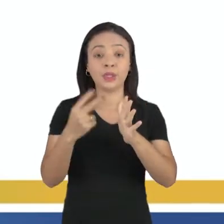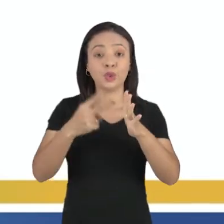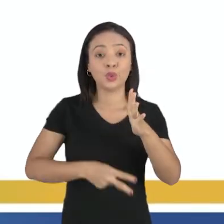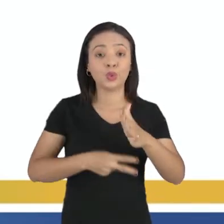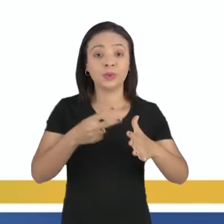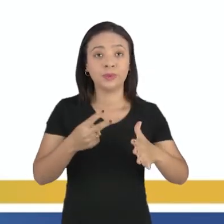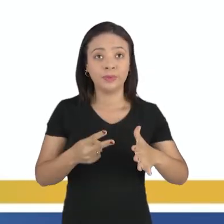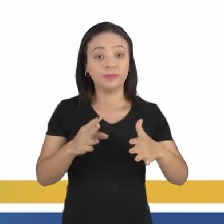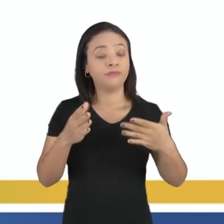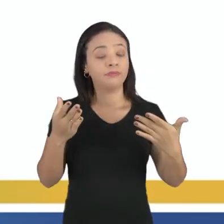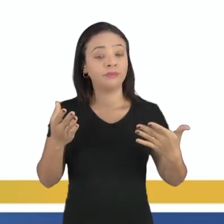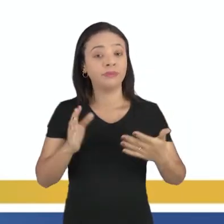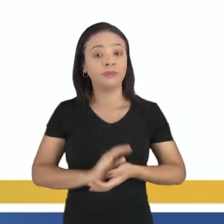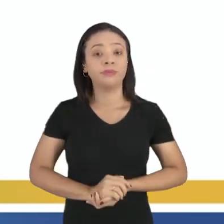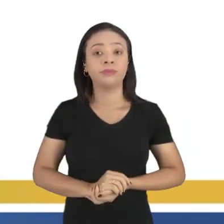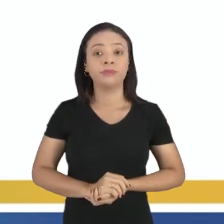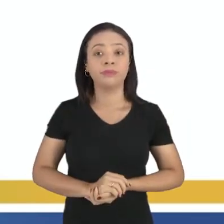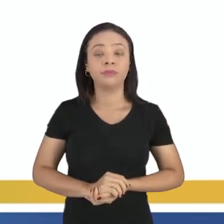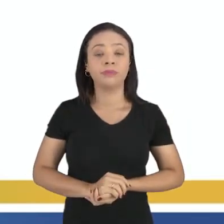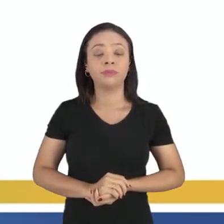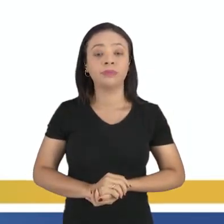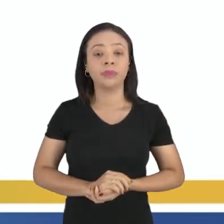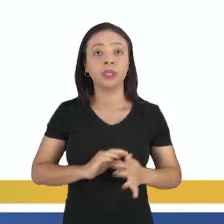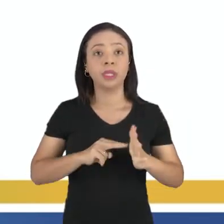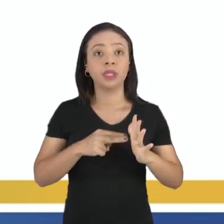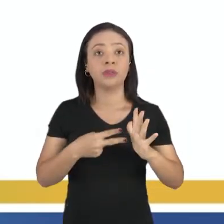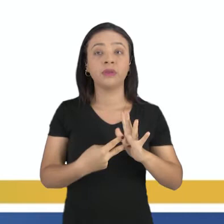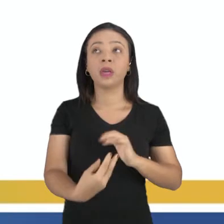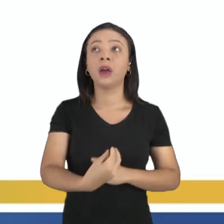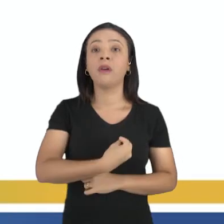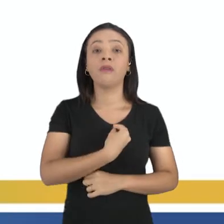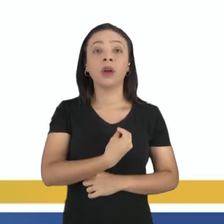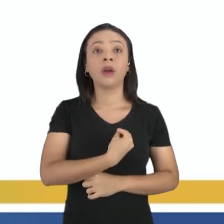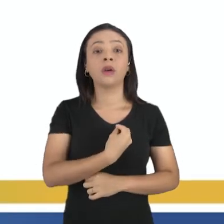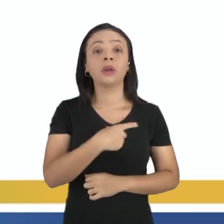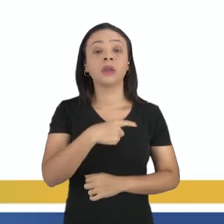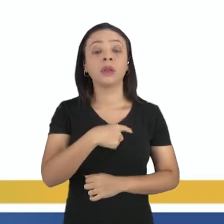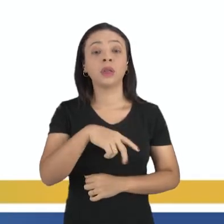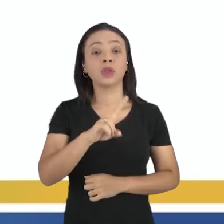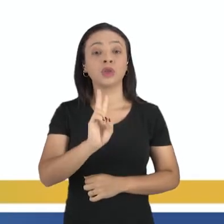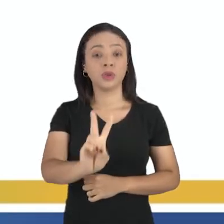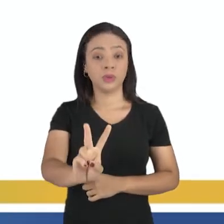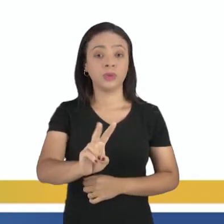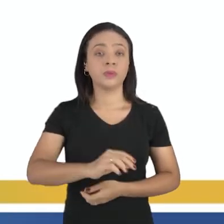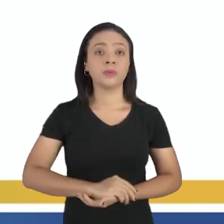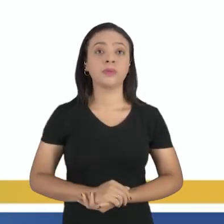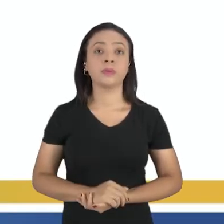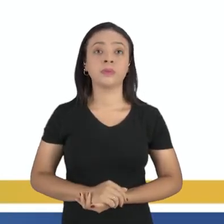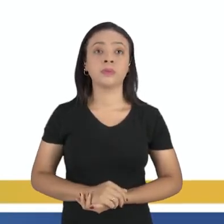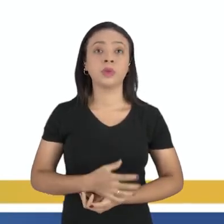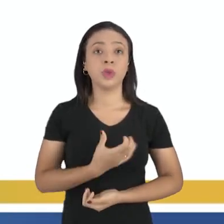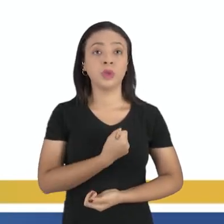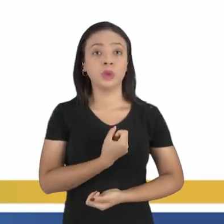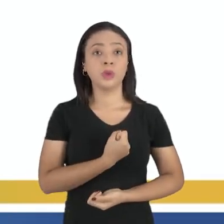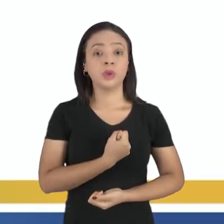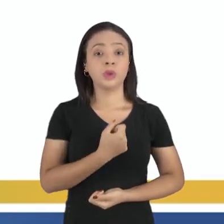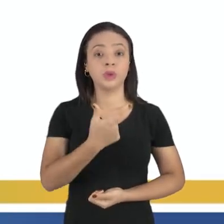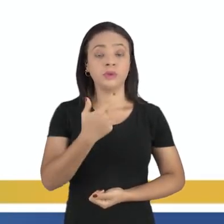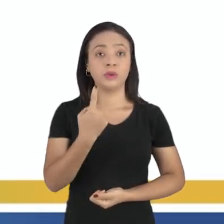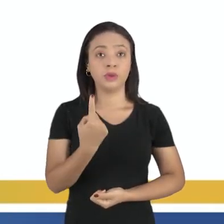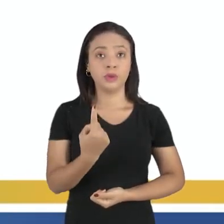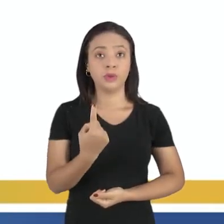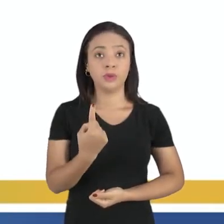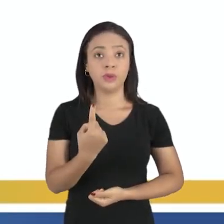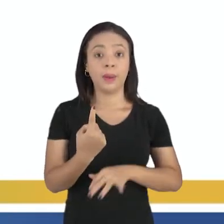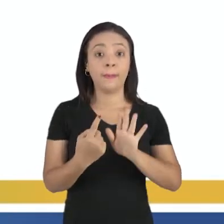2 vezes, então isso nos remete a uma frequência absoluta igual a 2, certo? O número 21 se